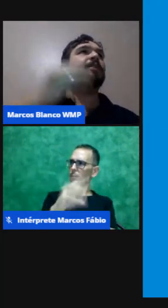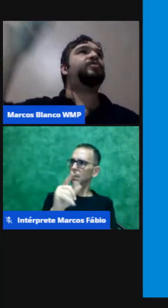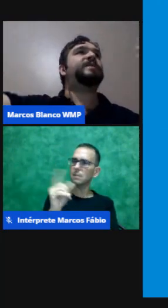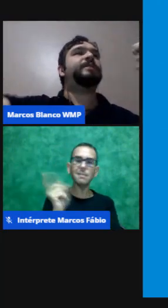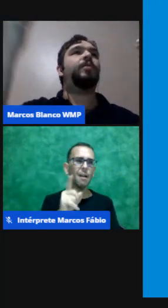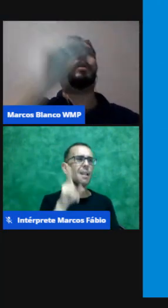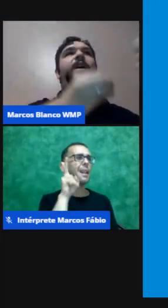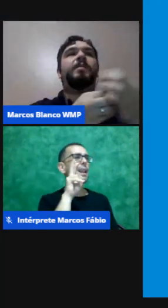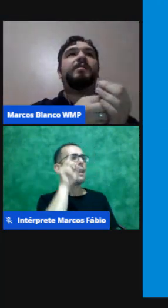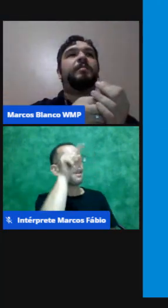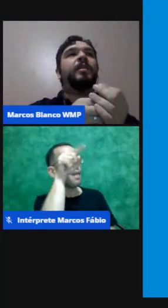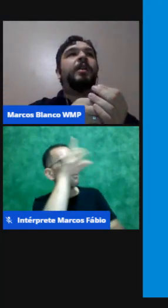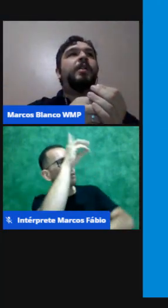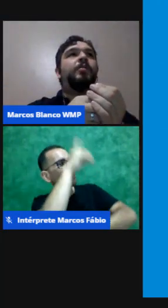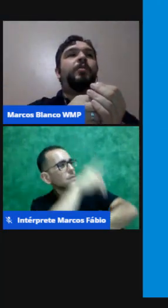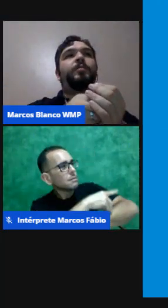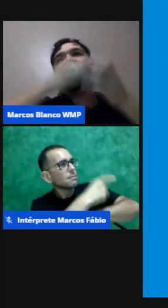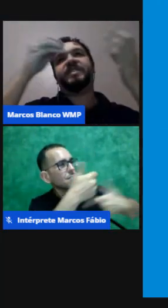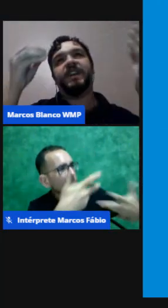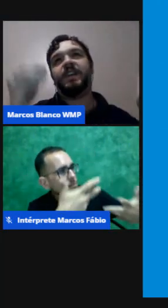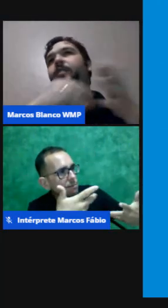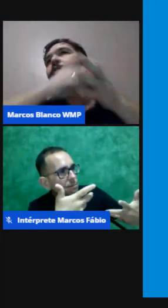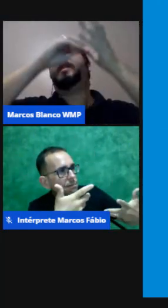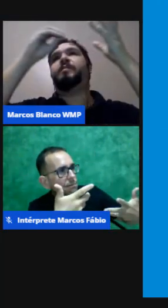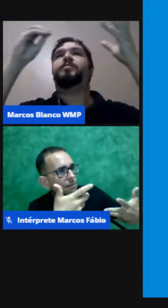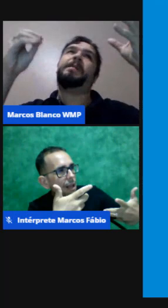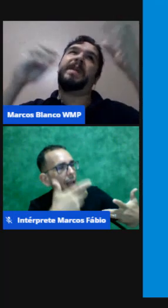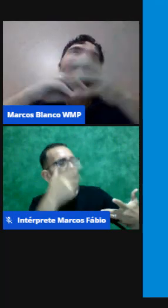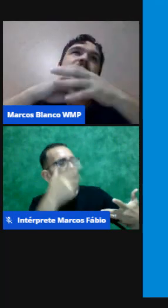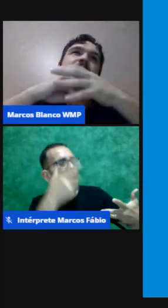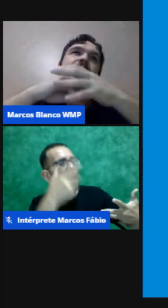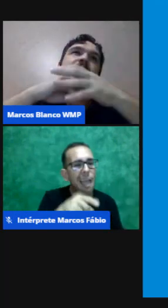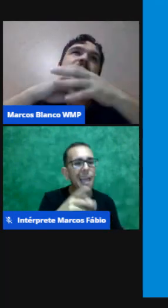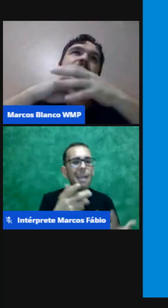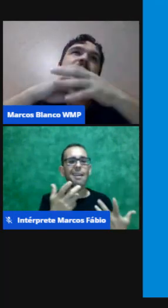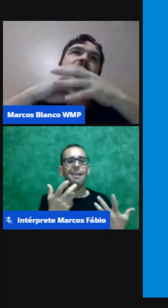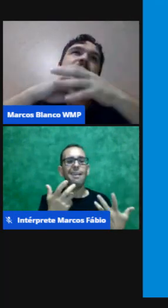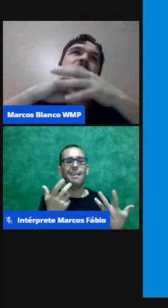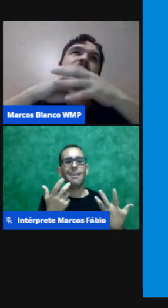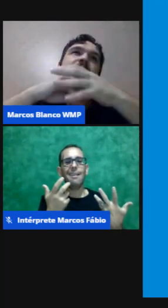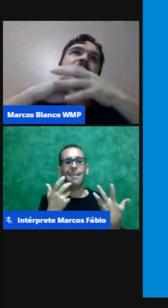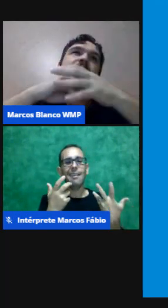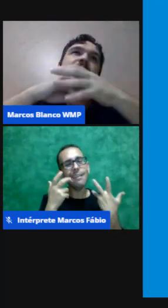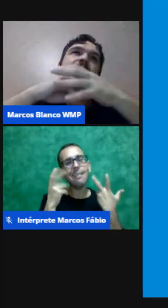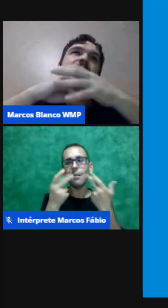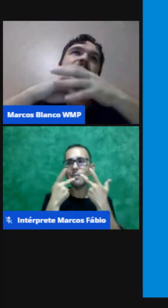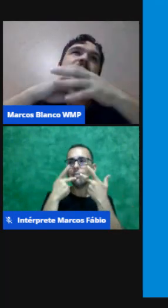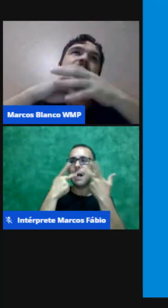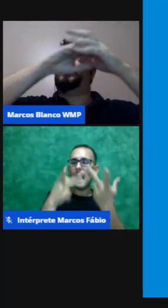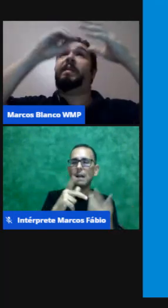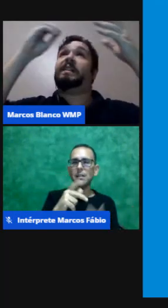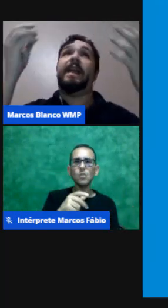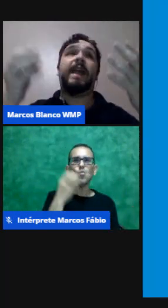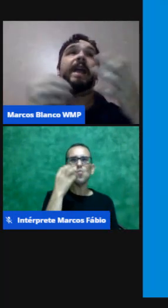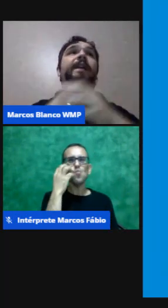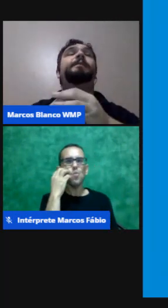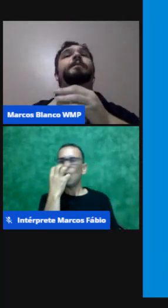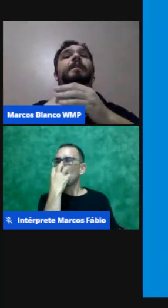Aedes aegypti? Então, a gente conseguiu colocar um bichinho, depende com quem você está falando, um bichinho,